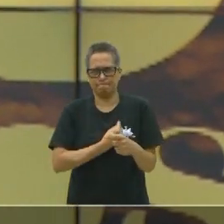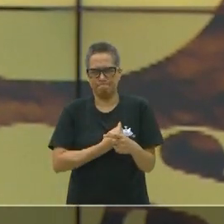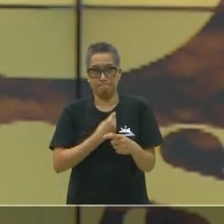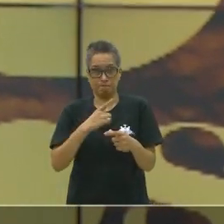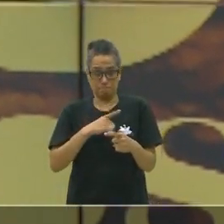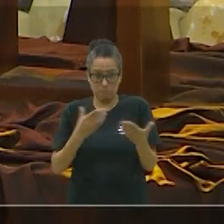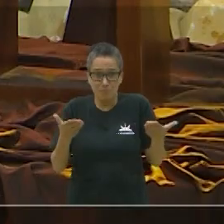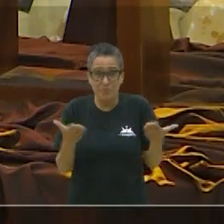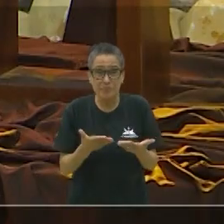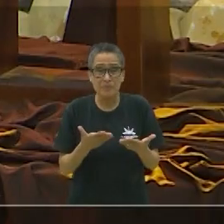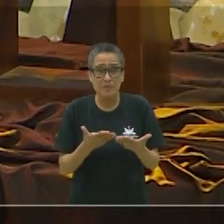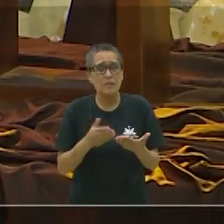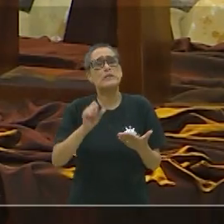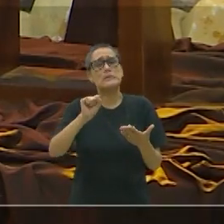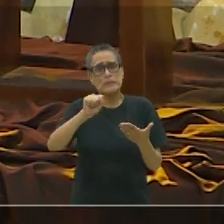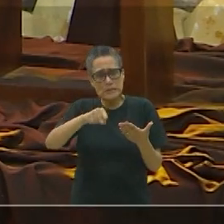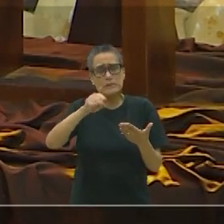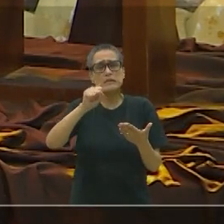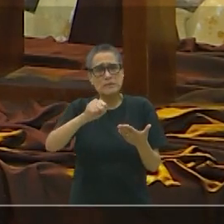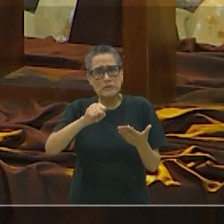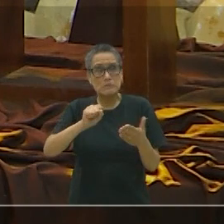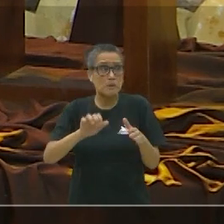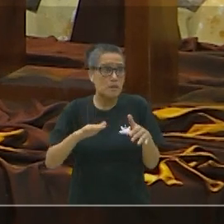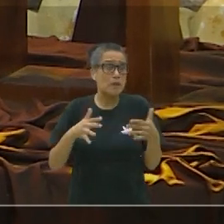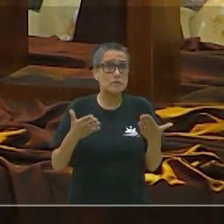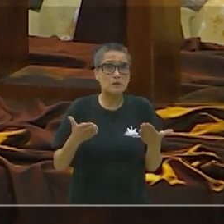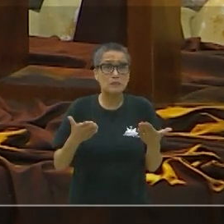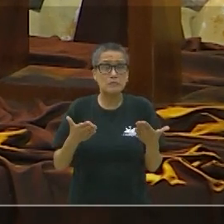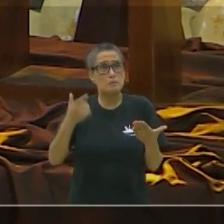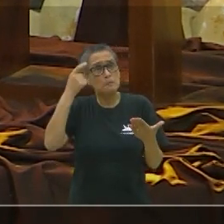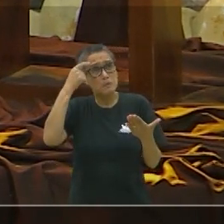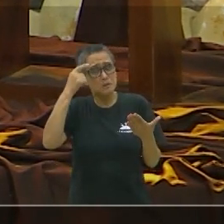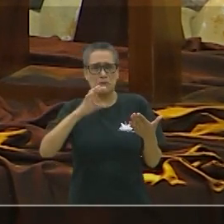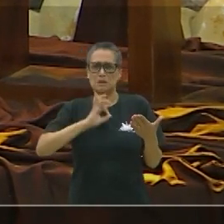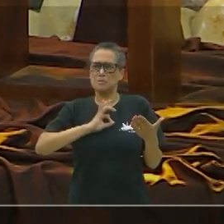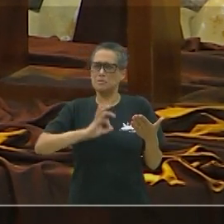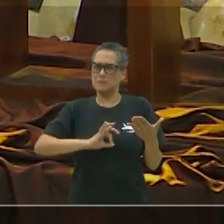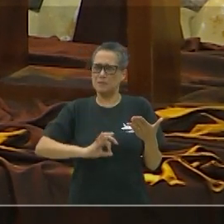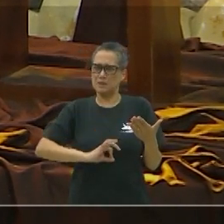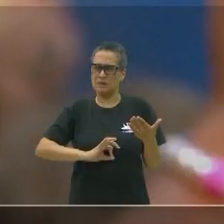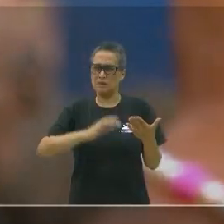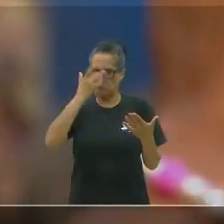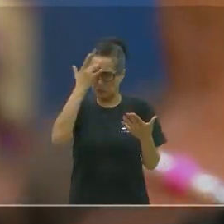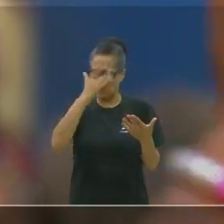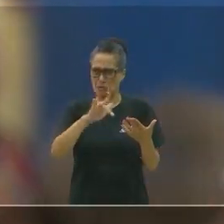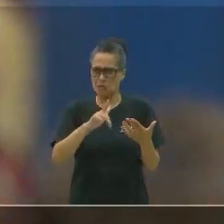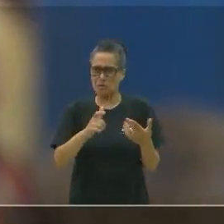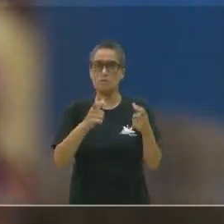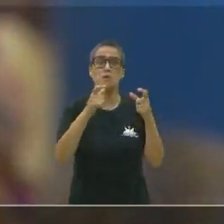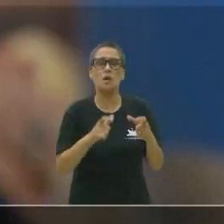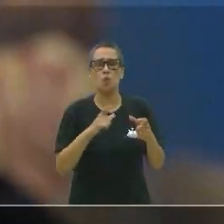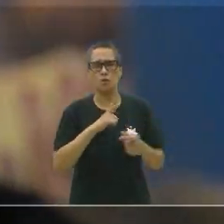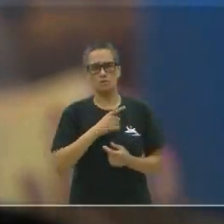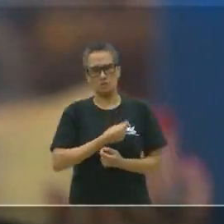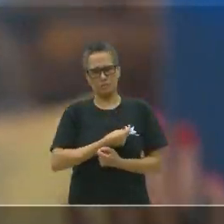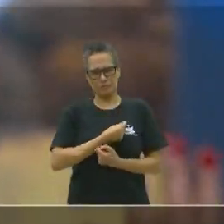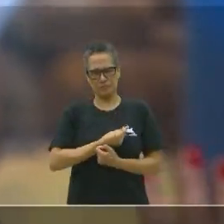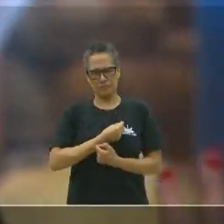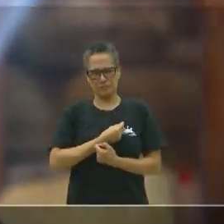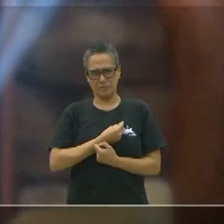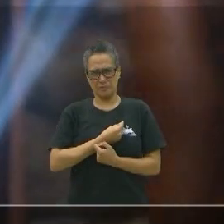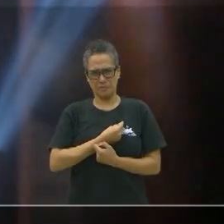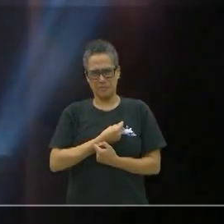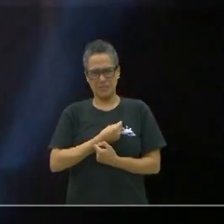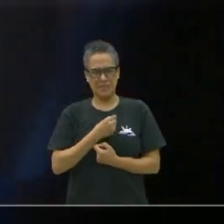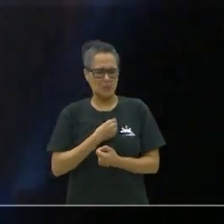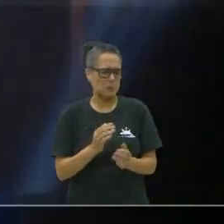encontra, sim, de repente você está pensando: padre, o senhor não sabe aonde eu estou, na miséria em que